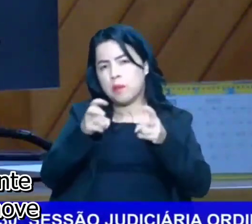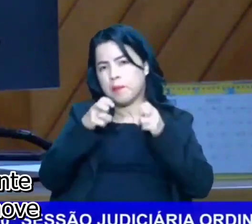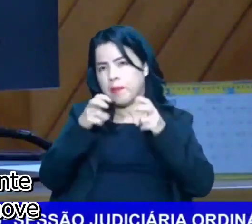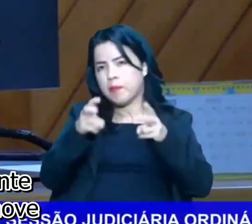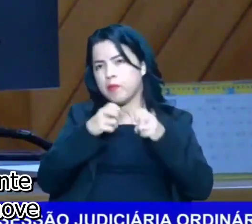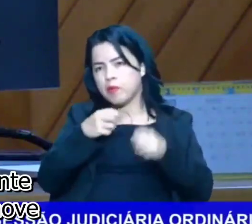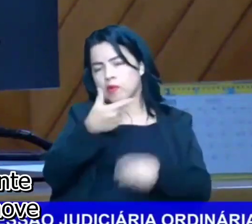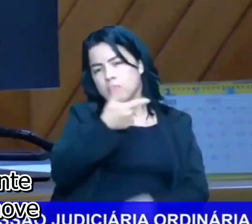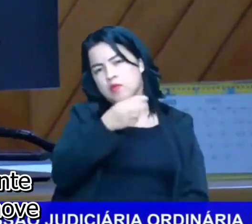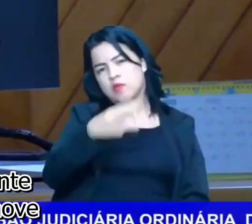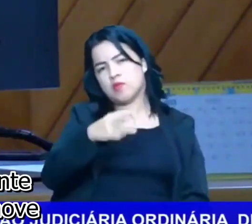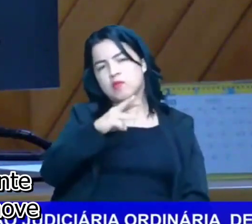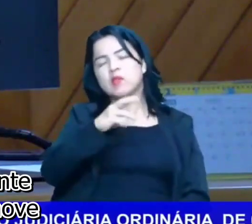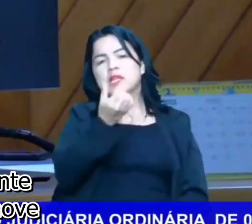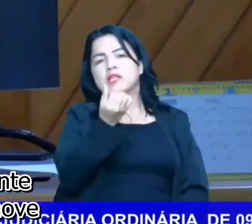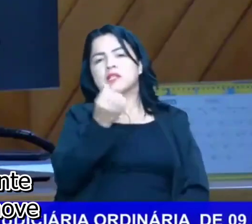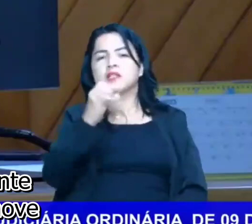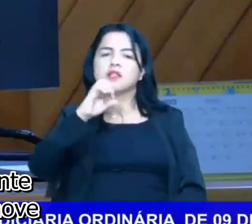TSE